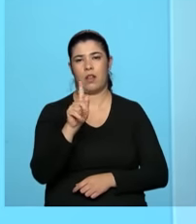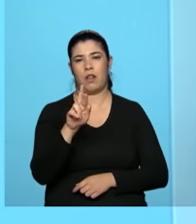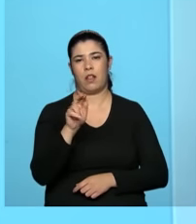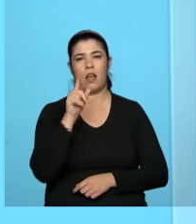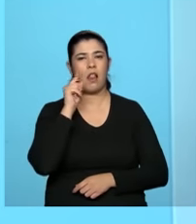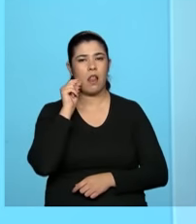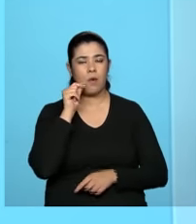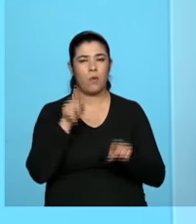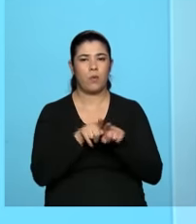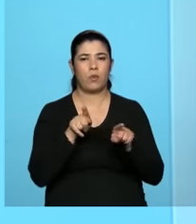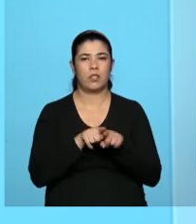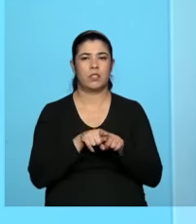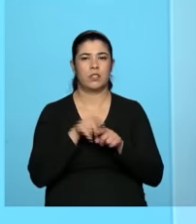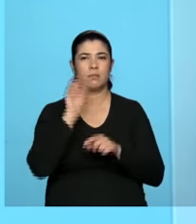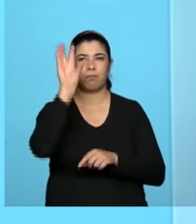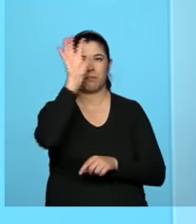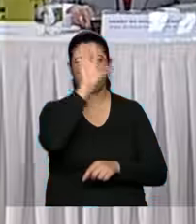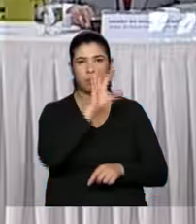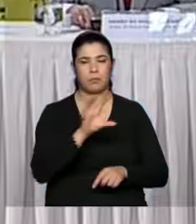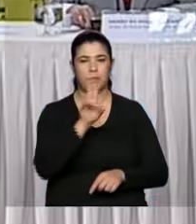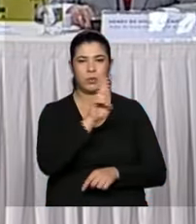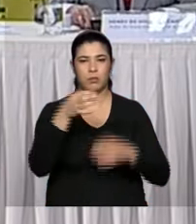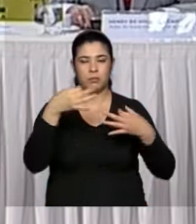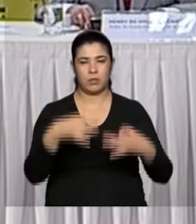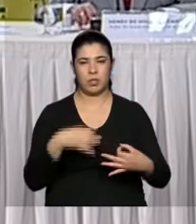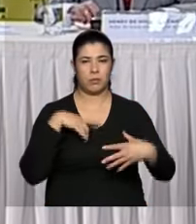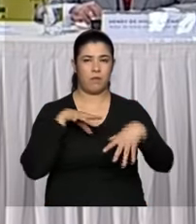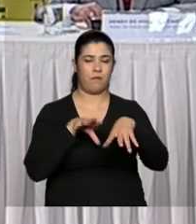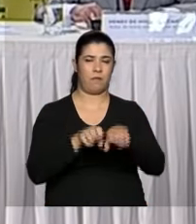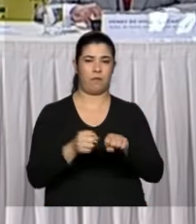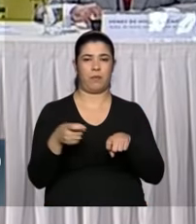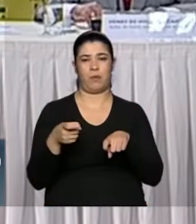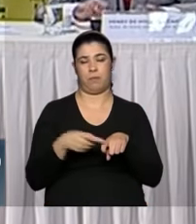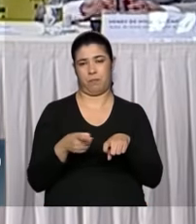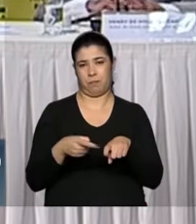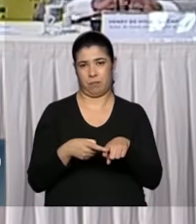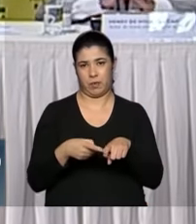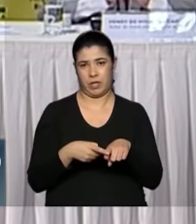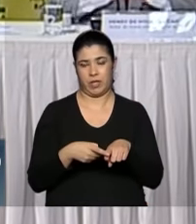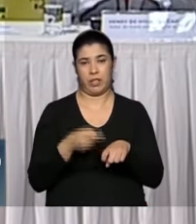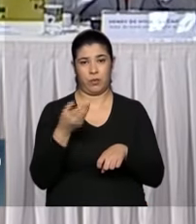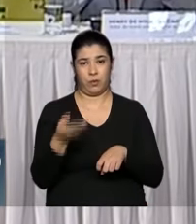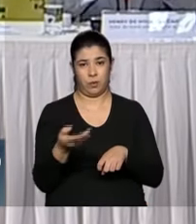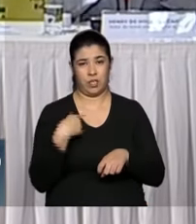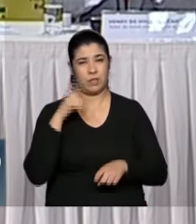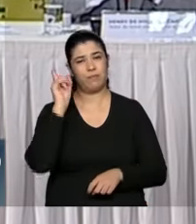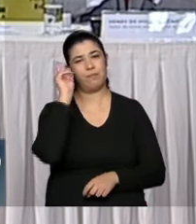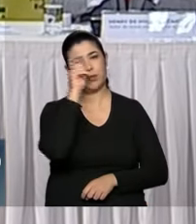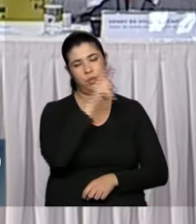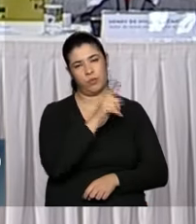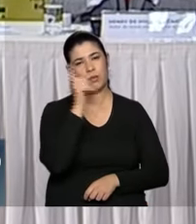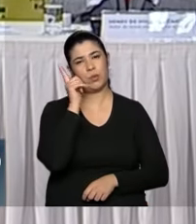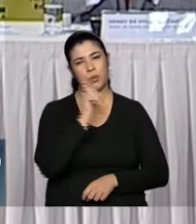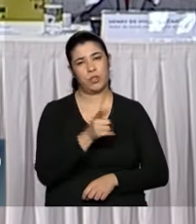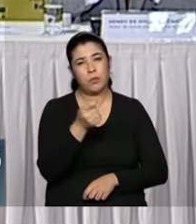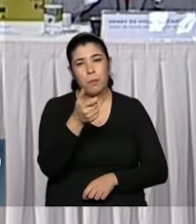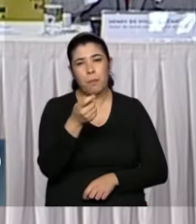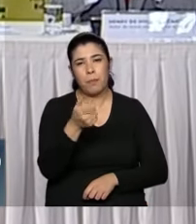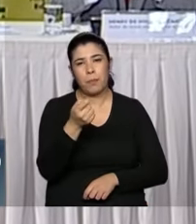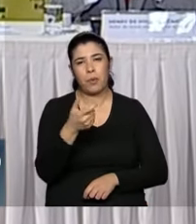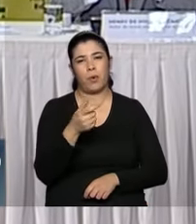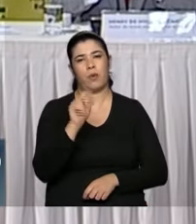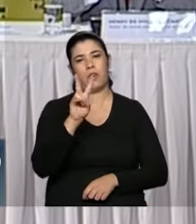acertado o mapa do Brasil, a formação de um médico nessa região era muito mais rara, muito mais difícil, poucas vagas